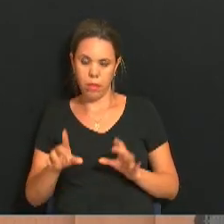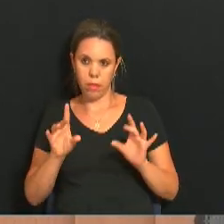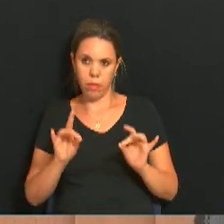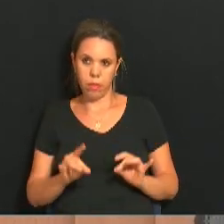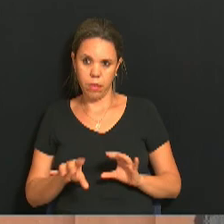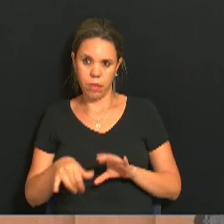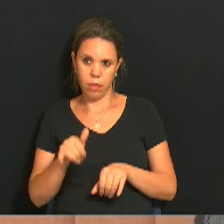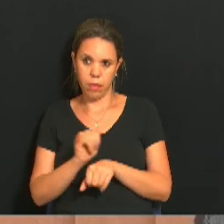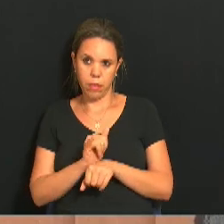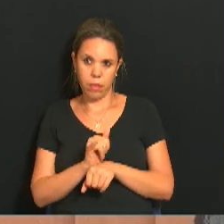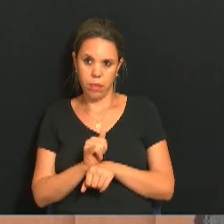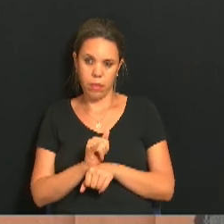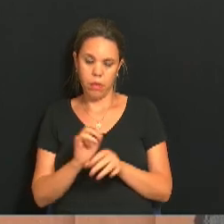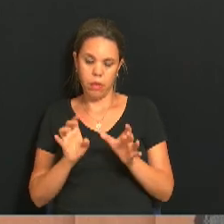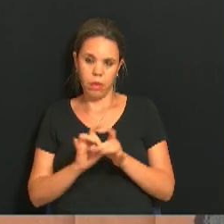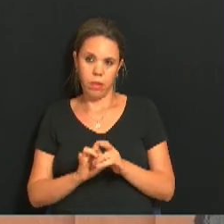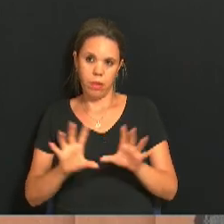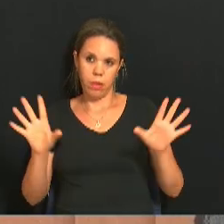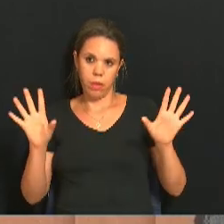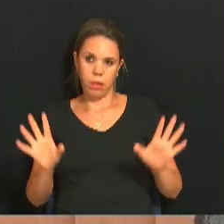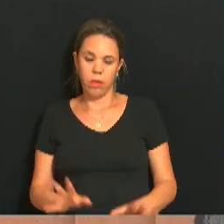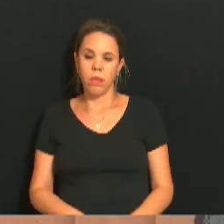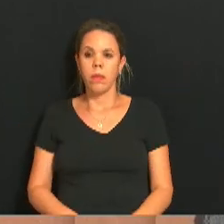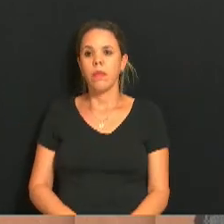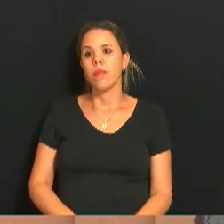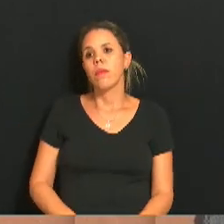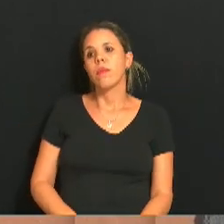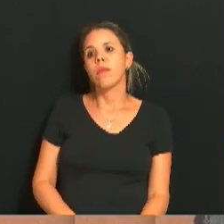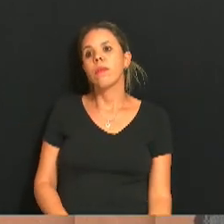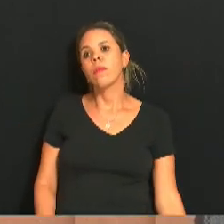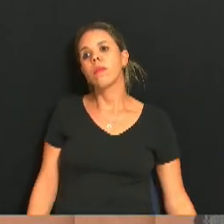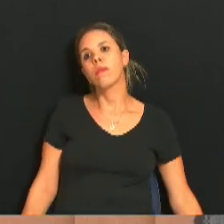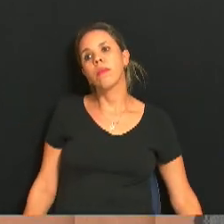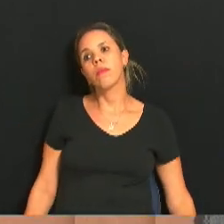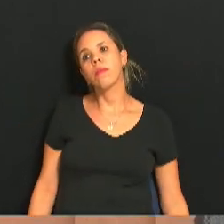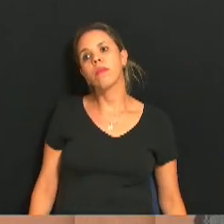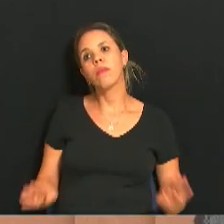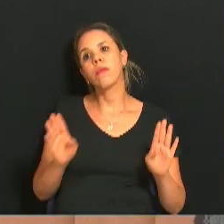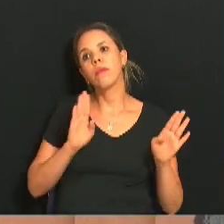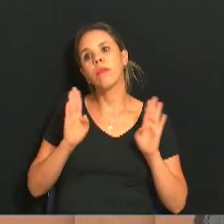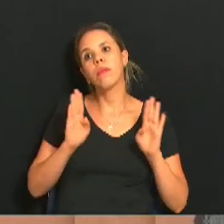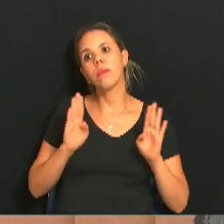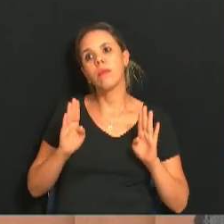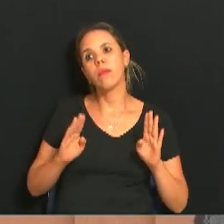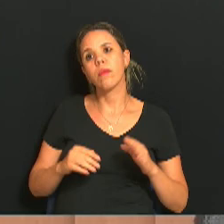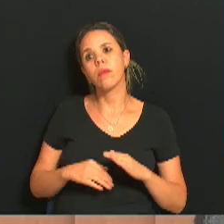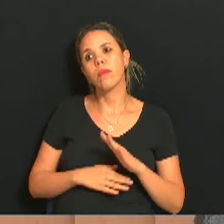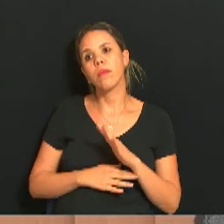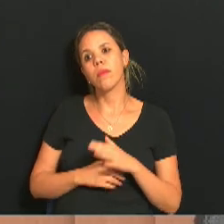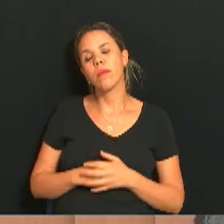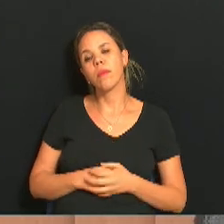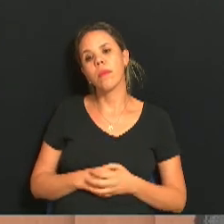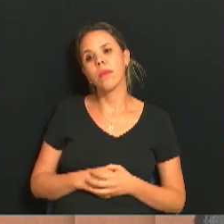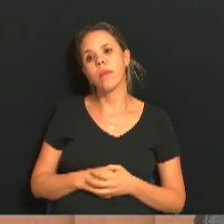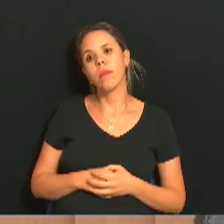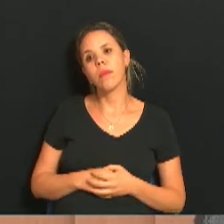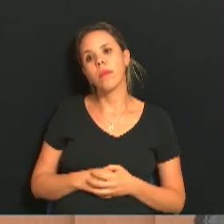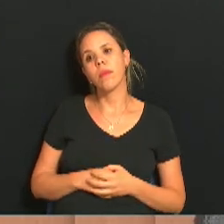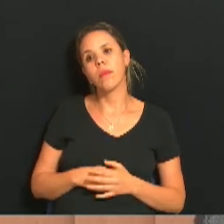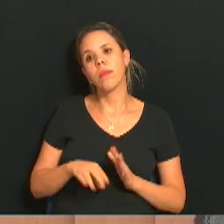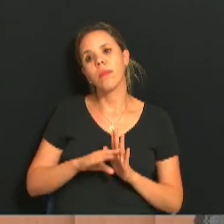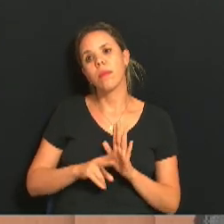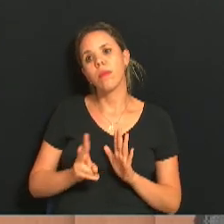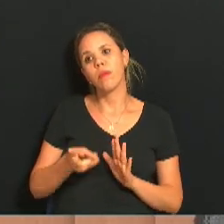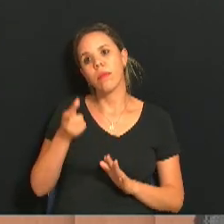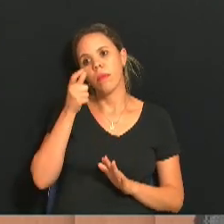detalhes está tudo disponível no YouTube da TV Câmara Campinas e também no Facebook da Câmara Municipal de Campinas nossa programação